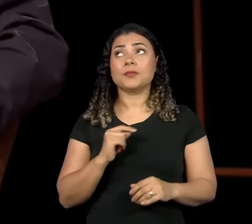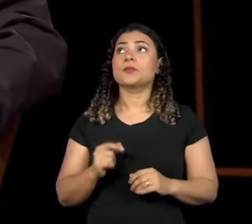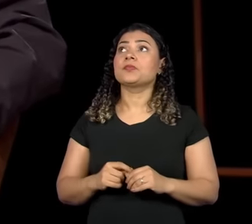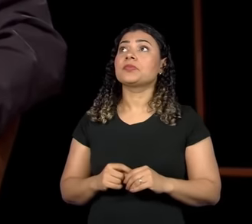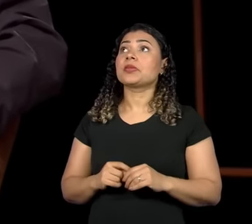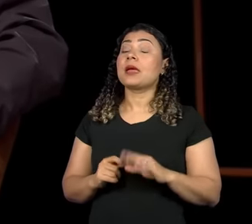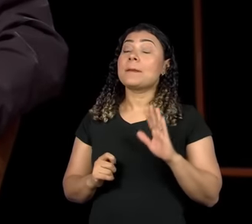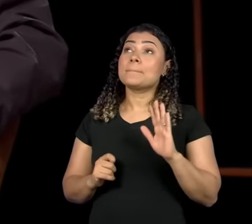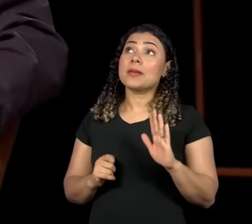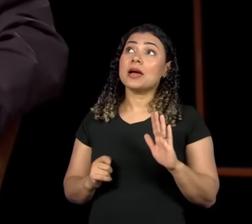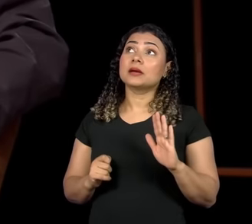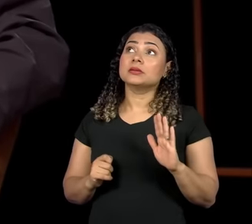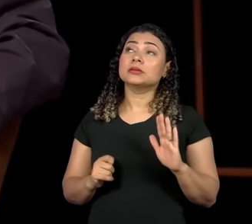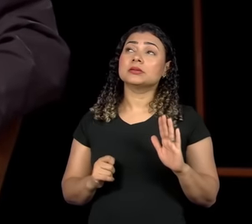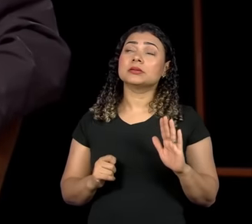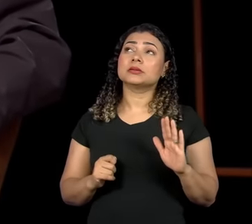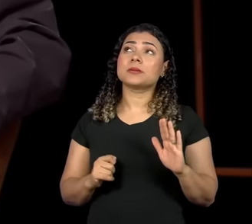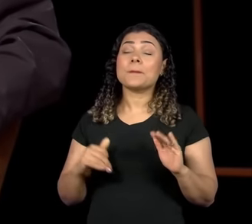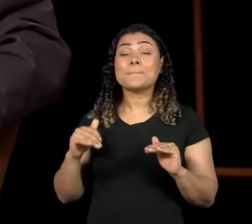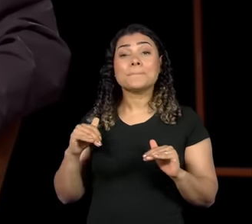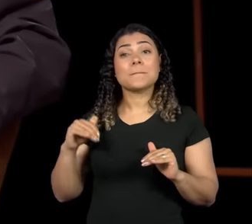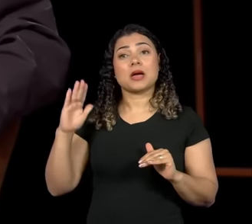que mais teve